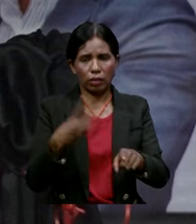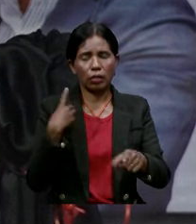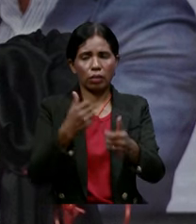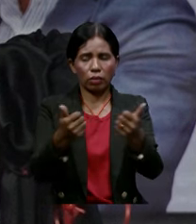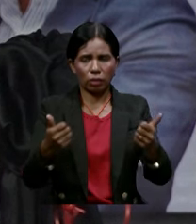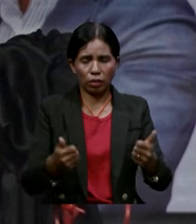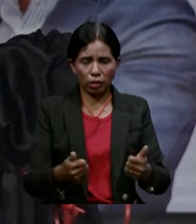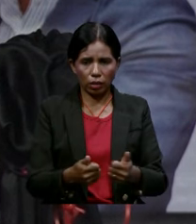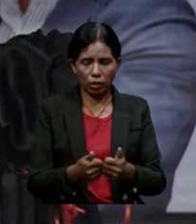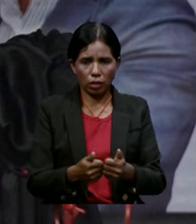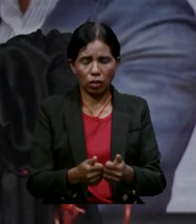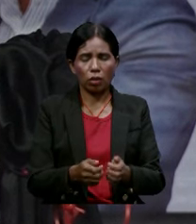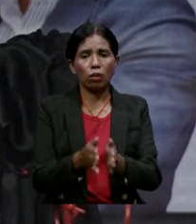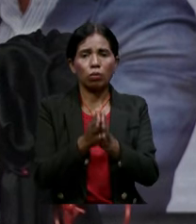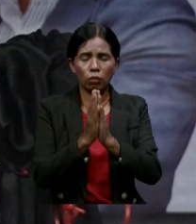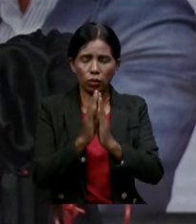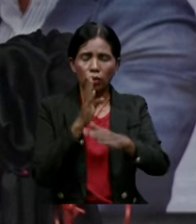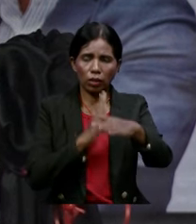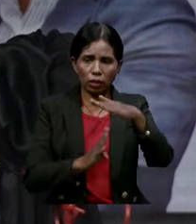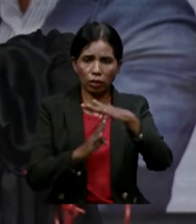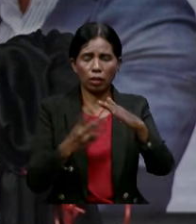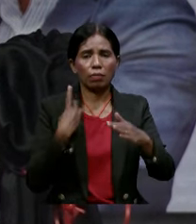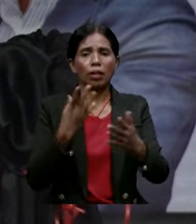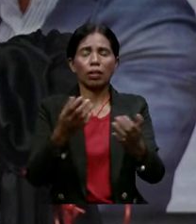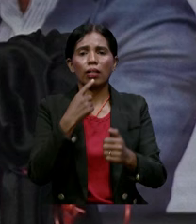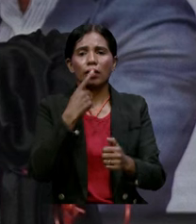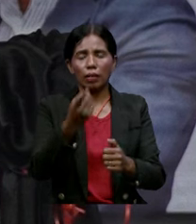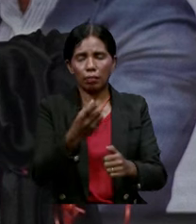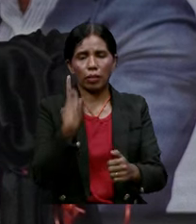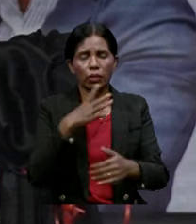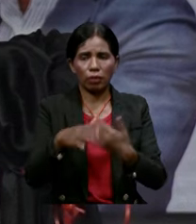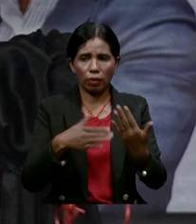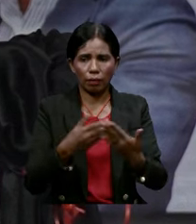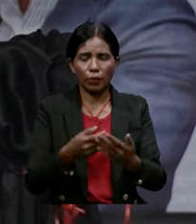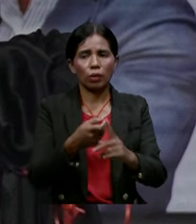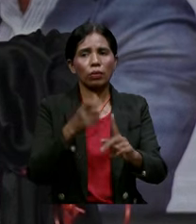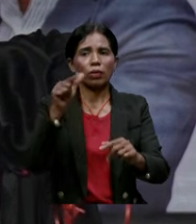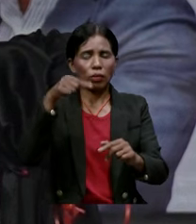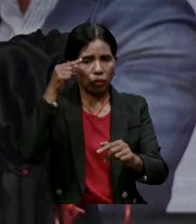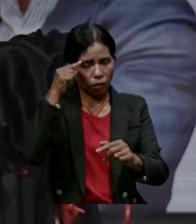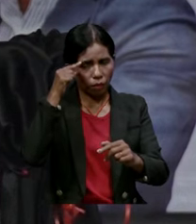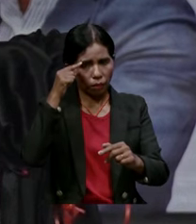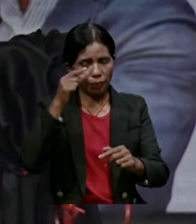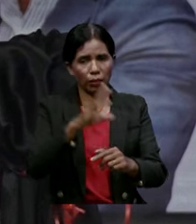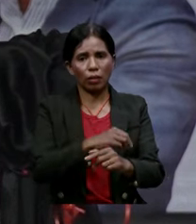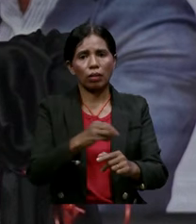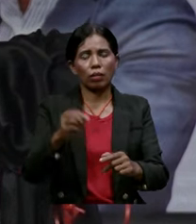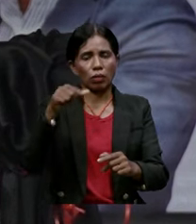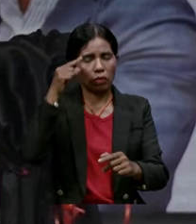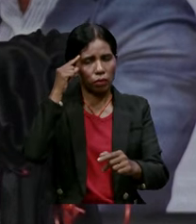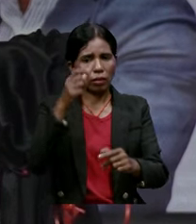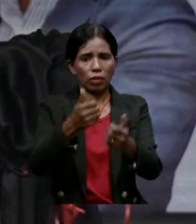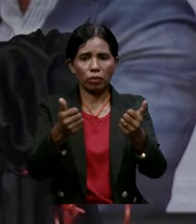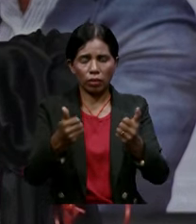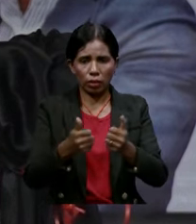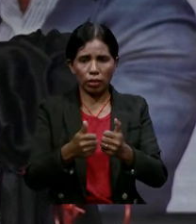o harai kan, A minha cara crequere bem todo. Lhe liu a parte do governo. A parte do governo, autoridade